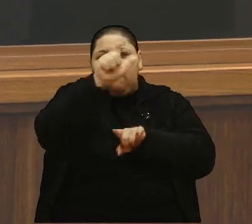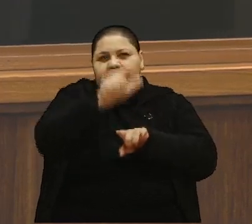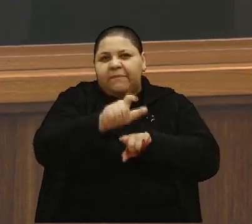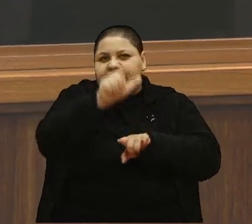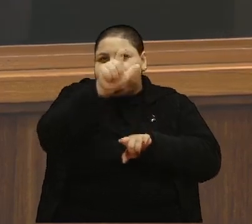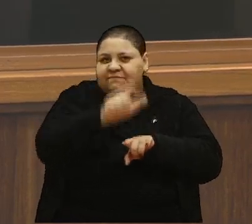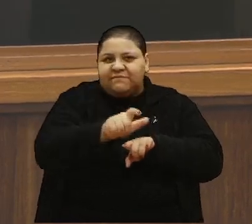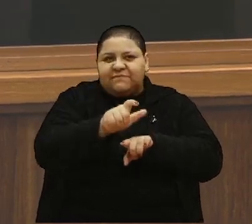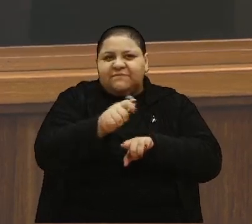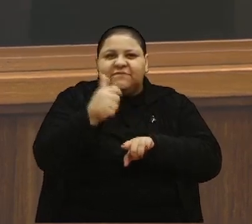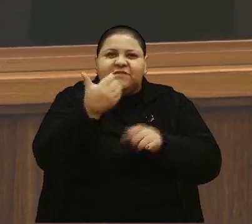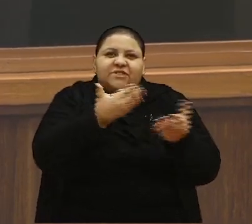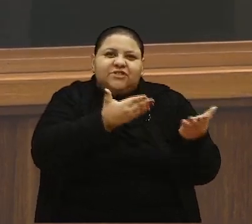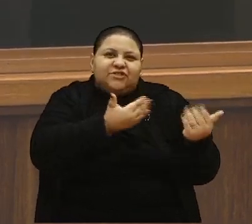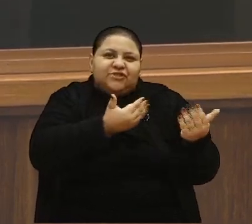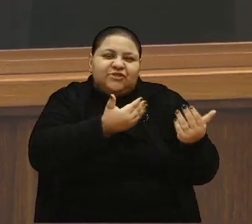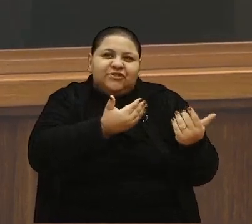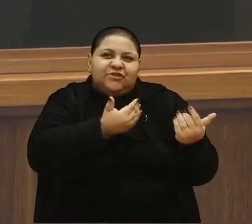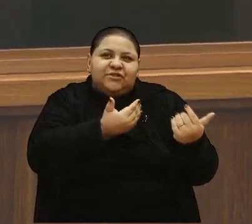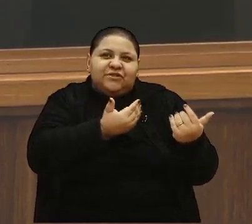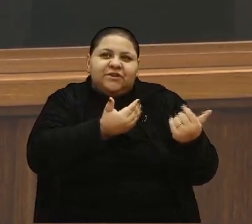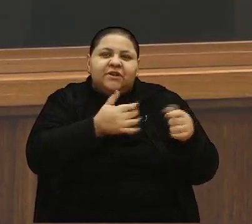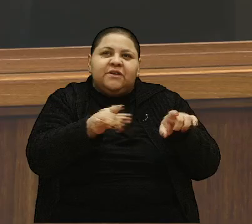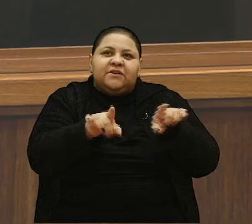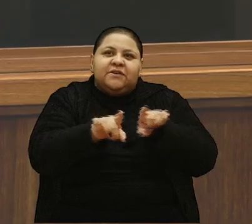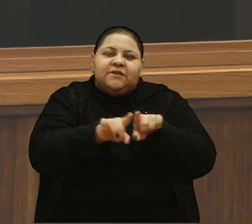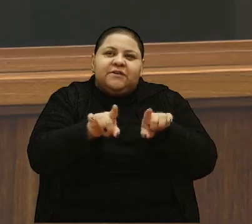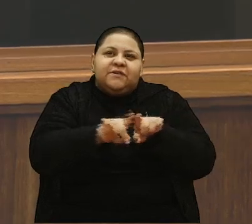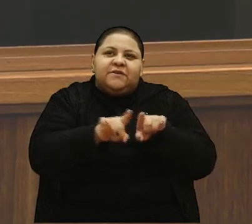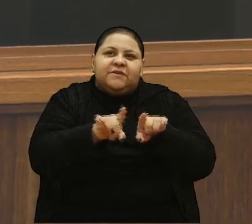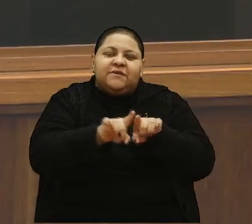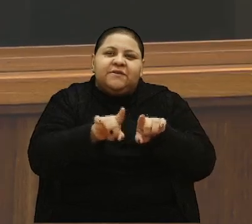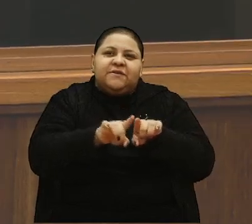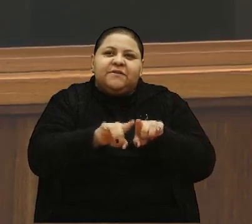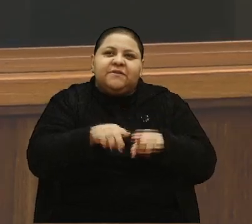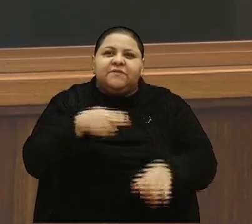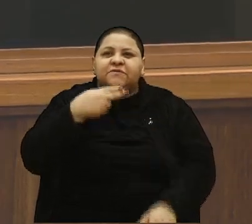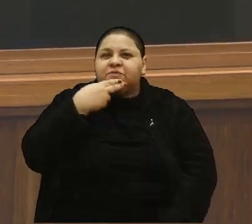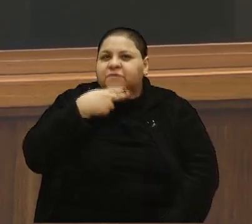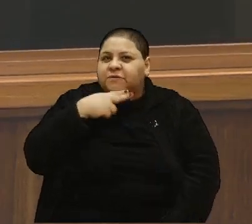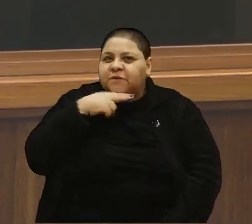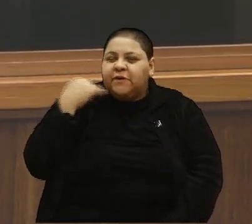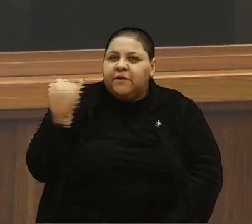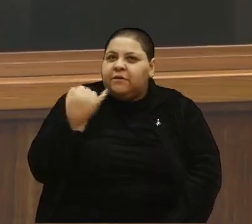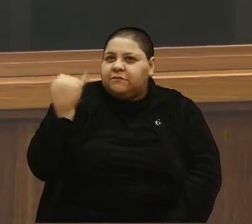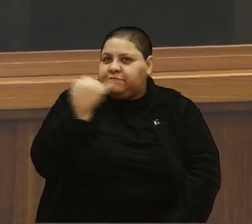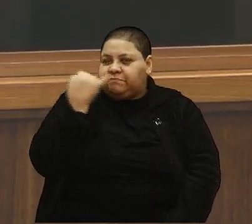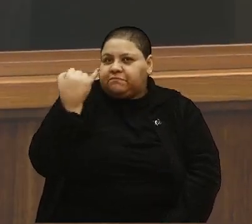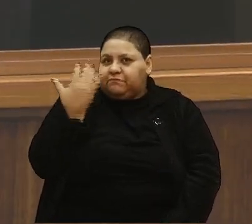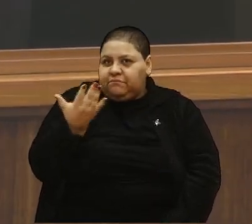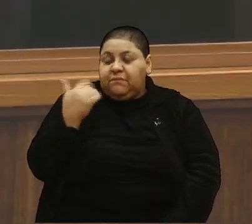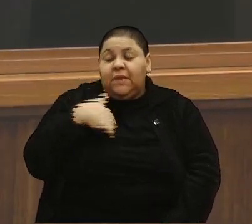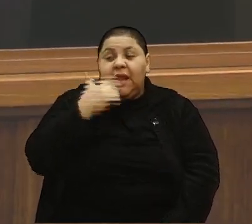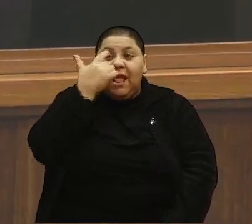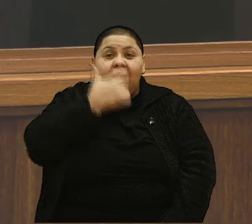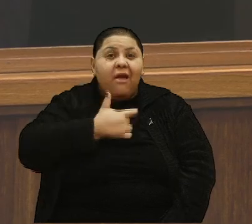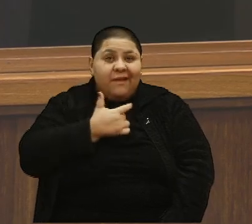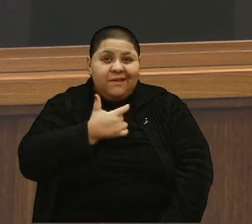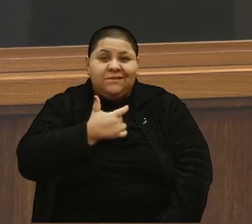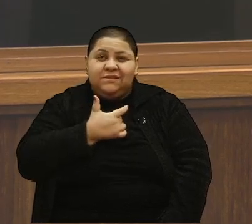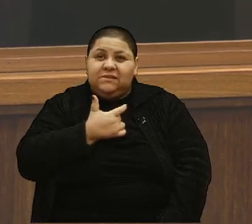um menino, né, um neto fundamental, tenho certeza, na vida dele. Então, eu acho que